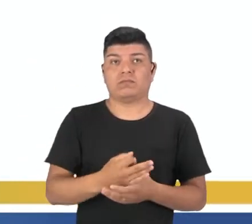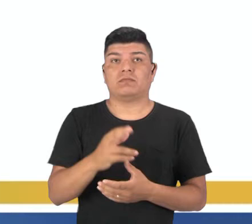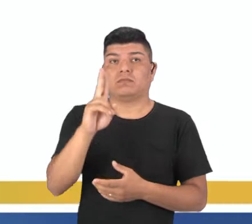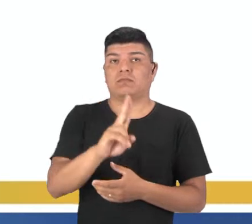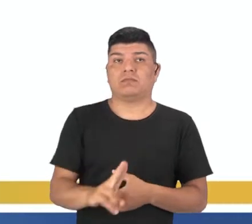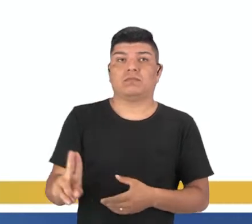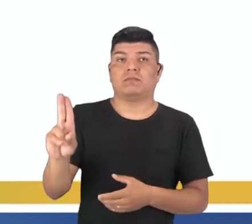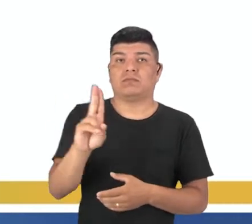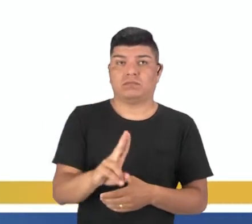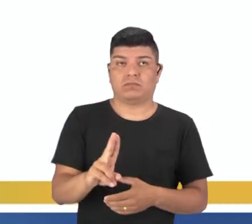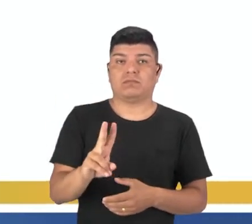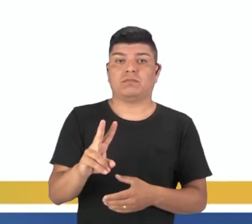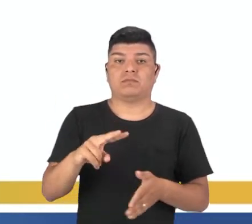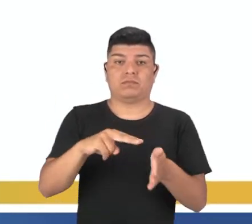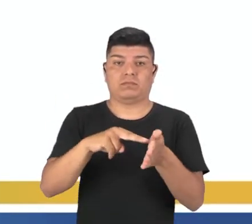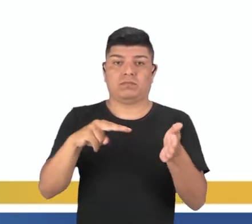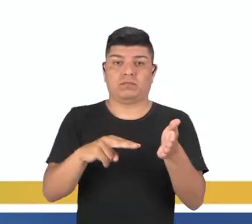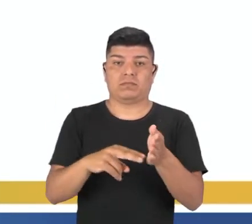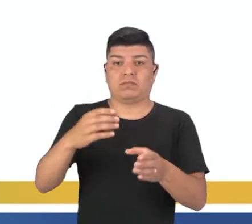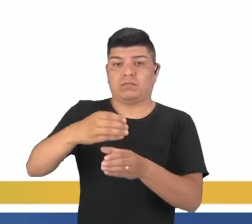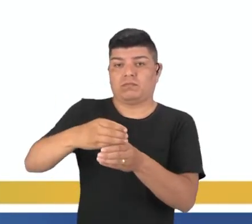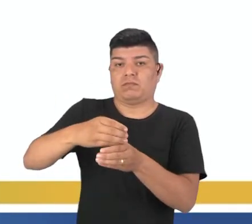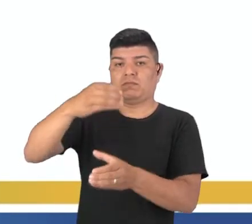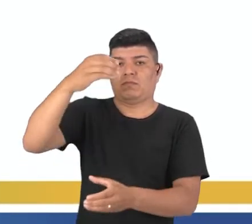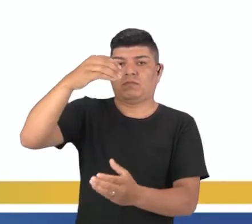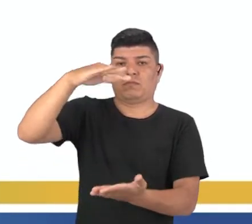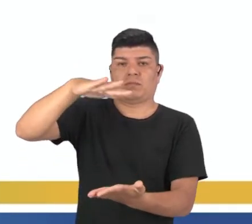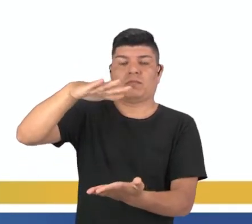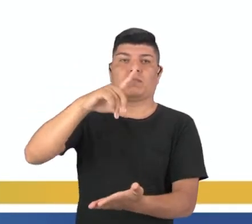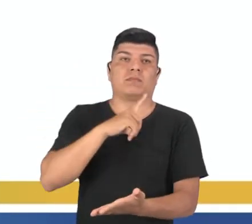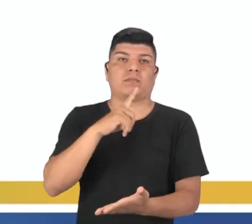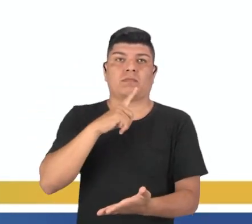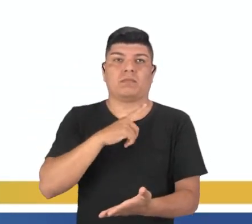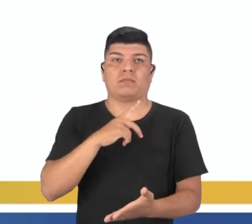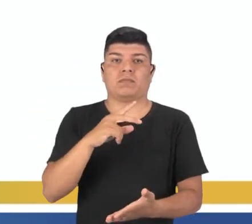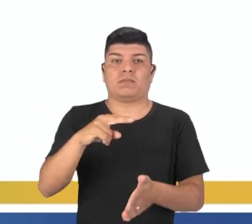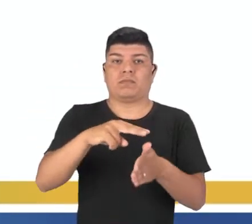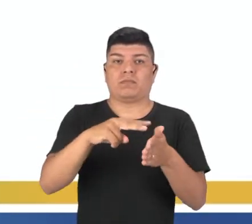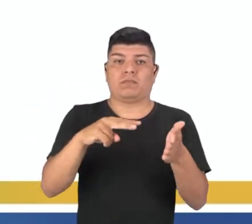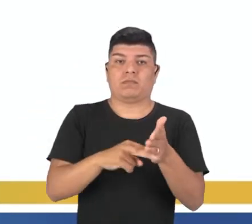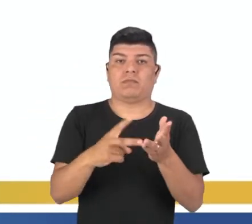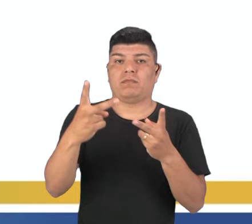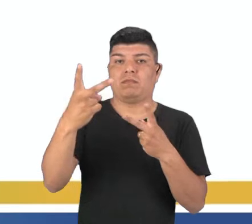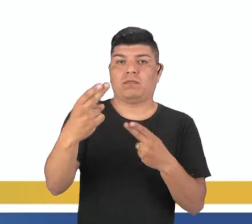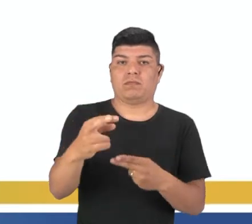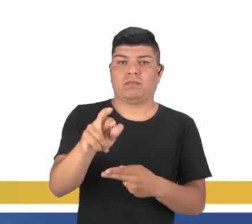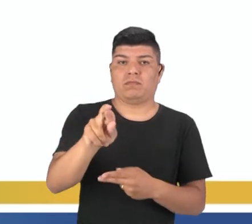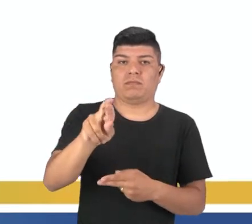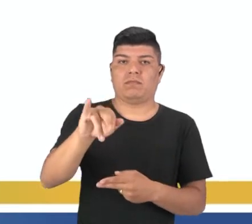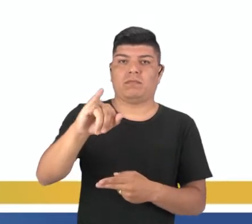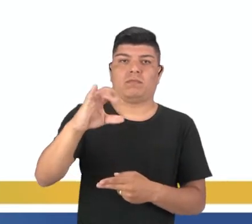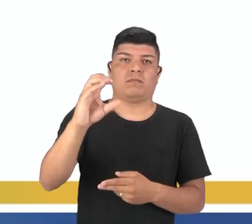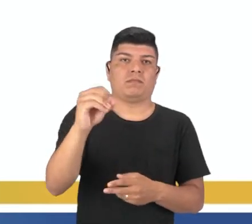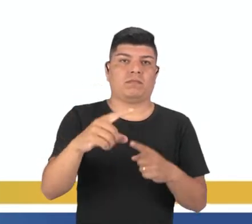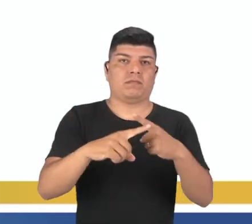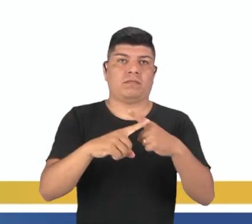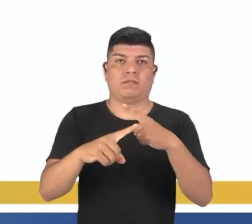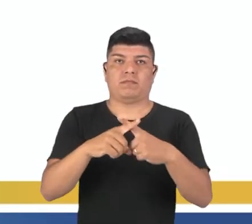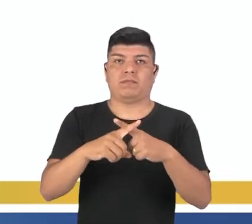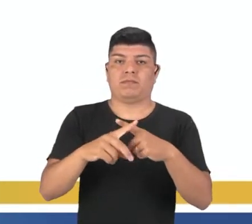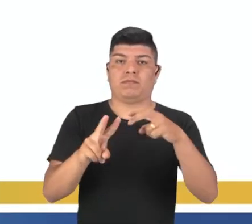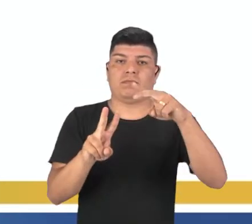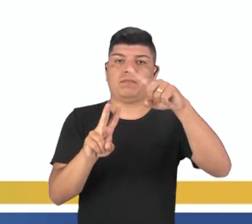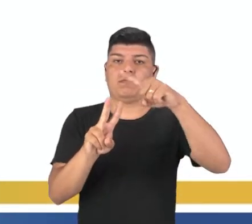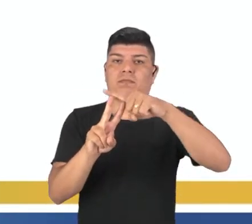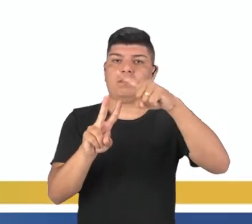Então, usando a fórmula de volume de cilindro, nós vamos ter volume igual ao raio da base ao quadrado, vezes